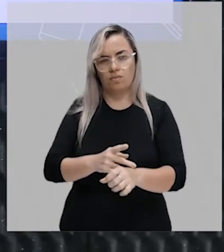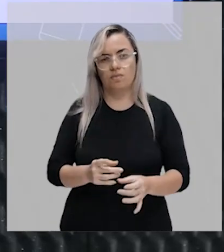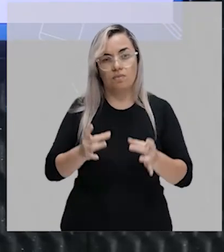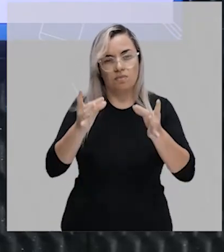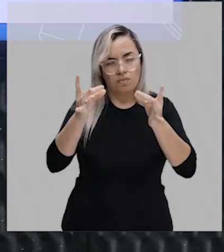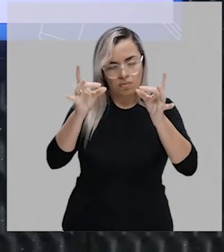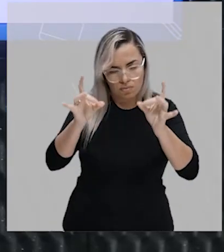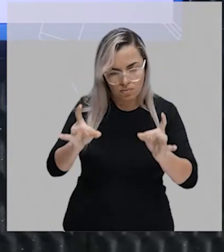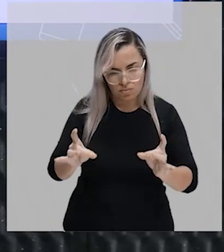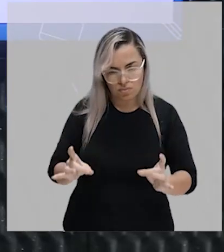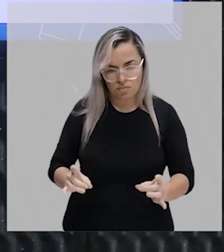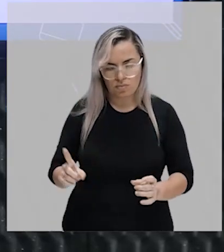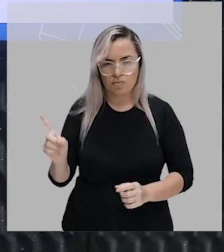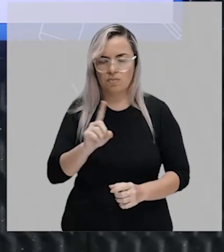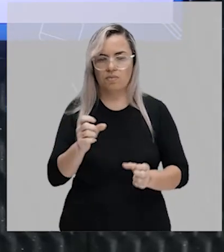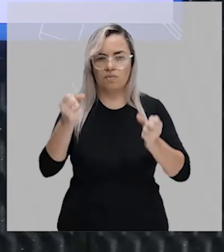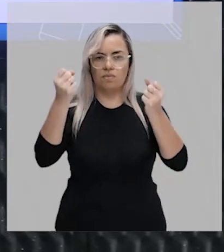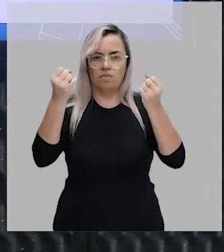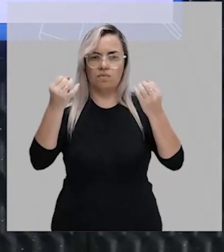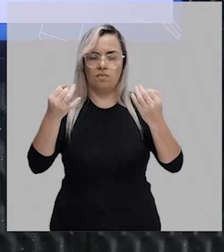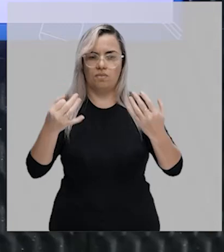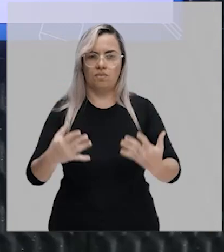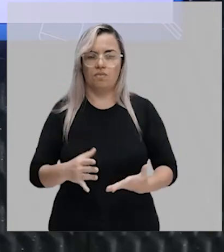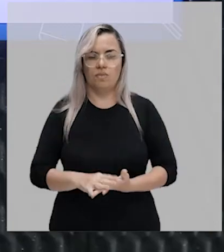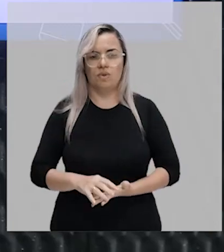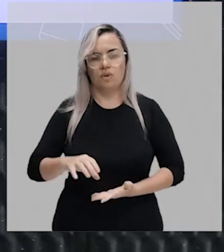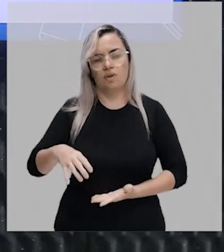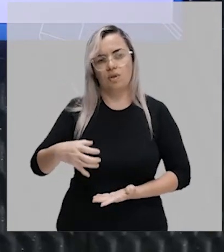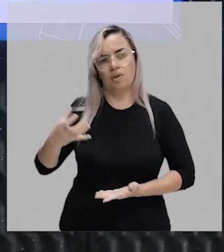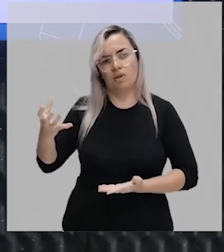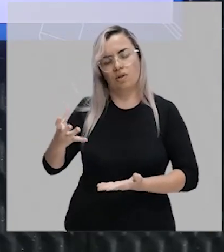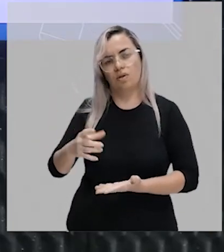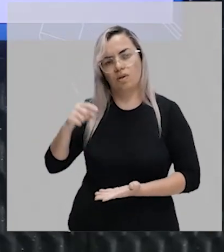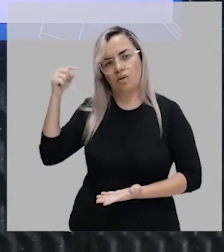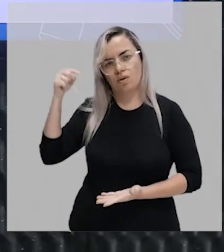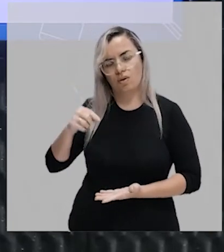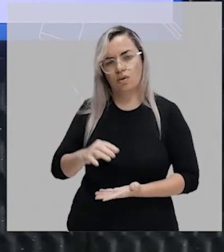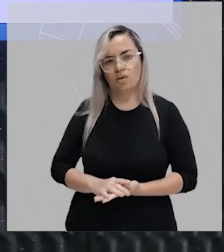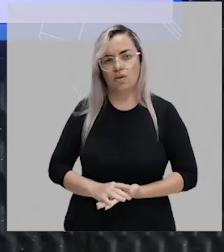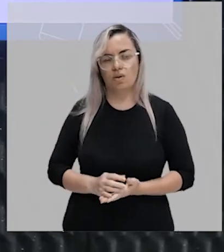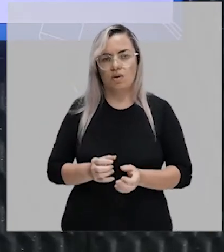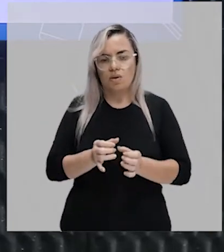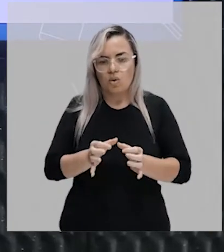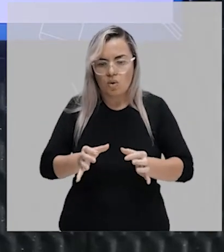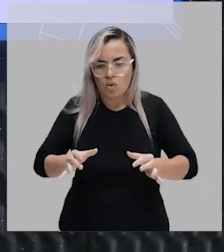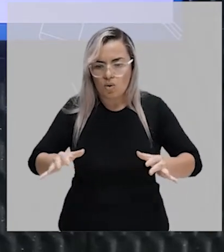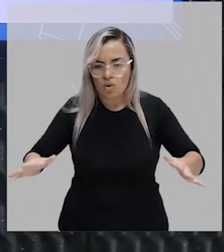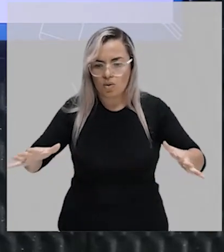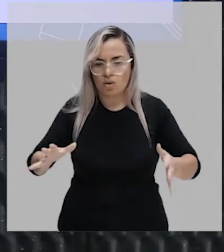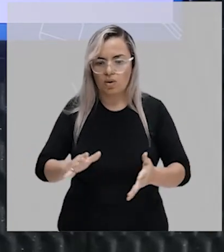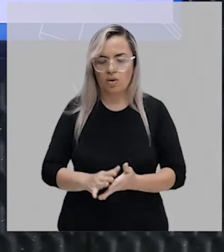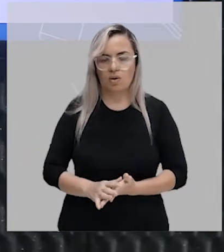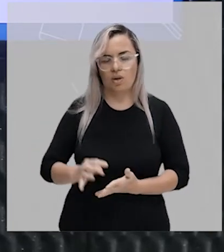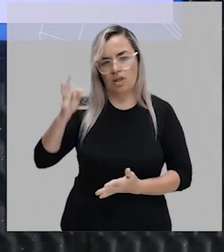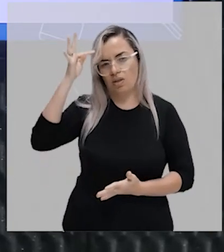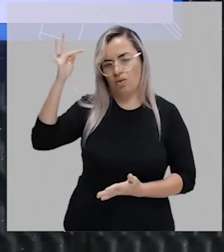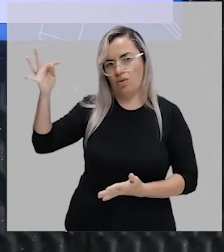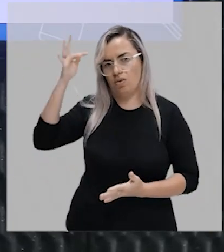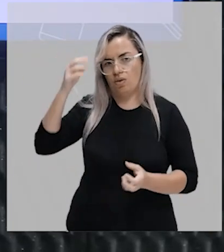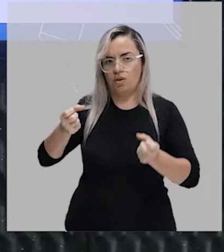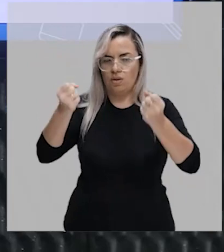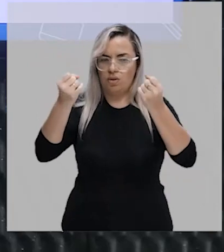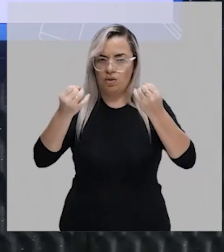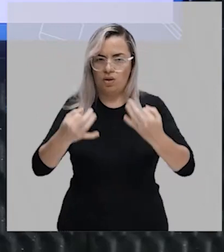não vai explicar uma situação que é bastante abrangente. Uma teoria, ela explica algo muito abrangente.